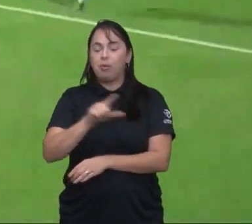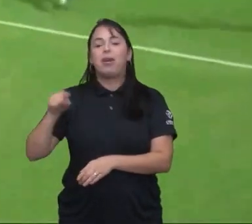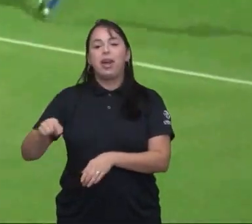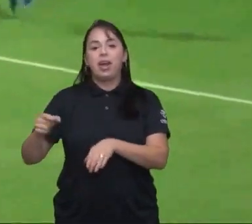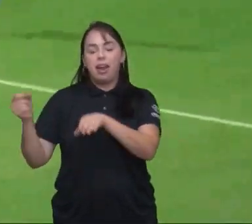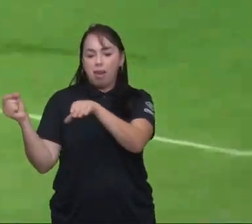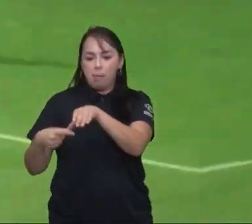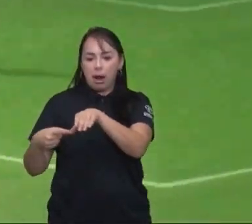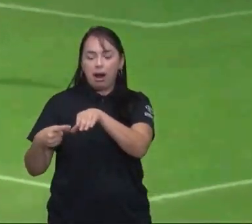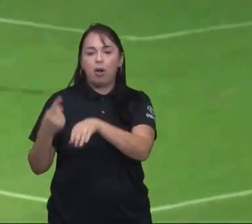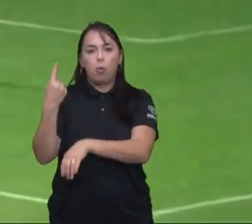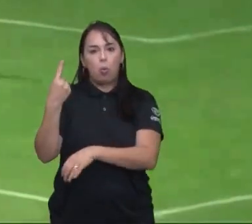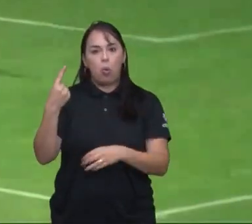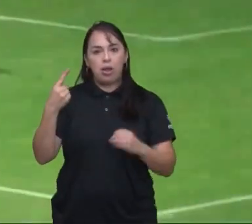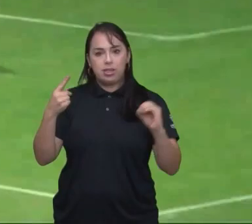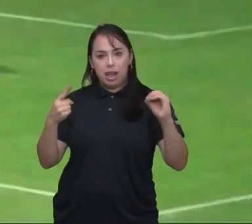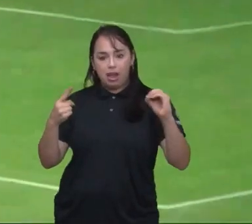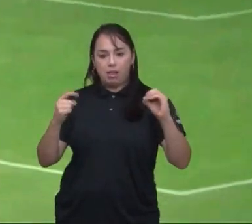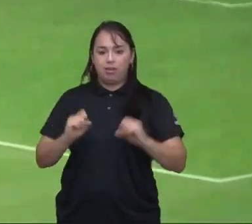São José, 1-0.